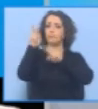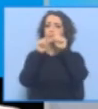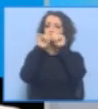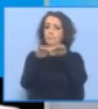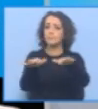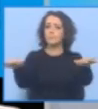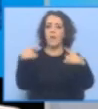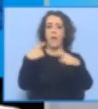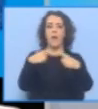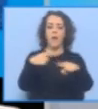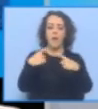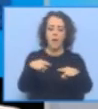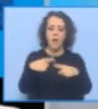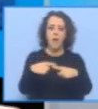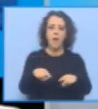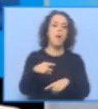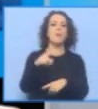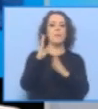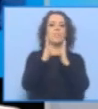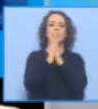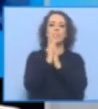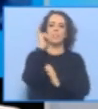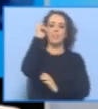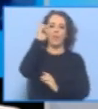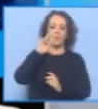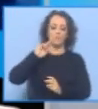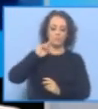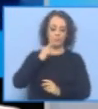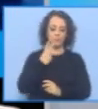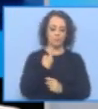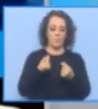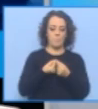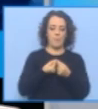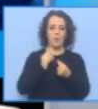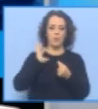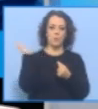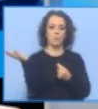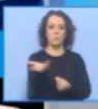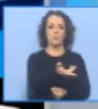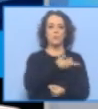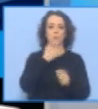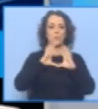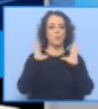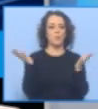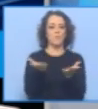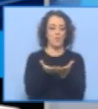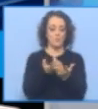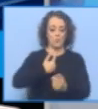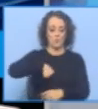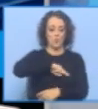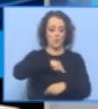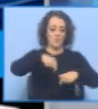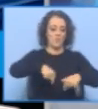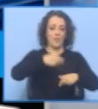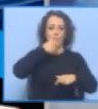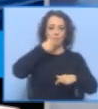que é esta encarnação do Verbo de Deus na nossa história, a proximidade do Deus do universo com estes pequeninos que somos nós aqui na